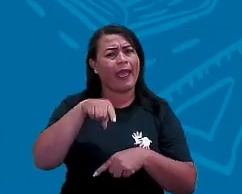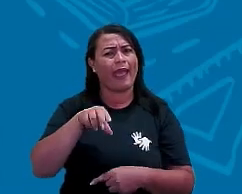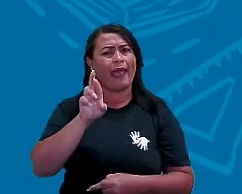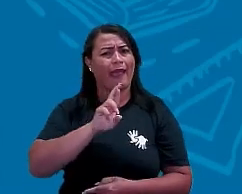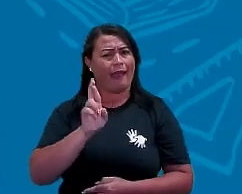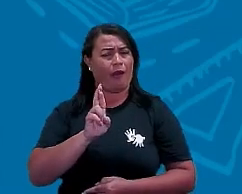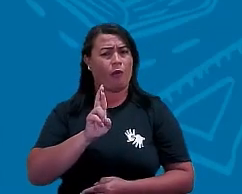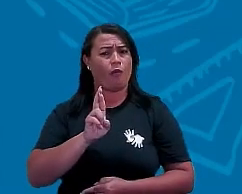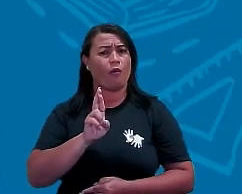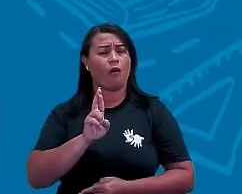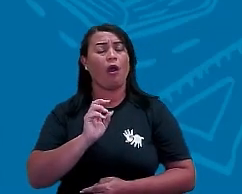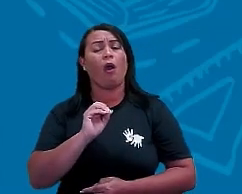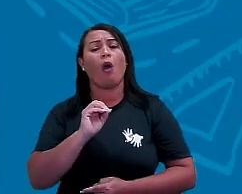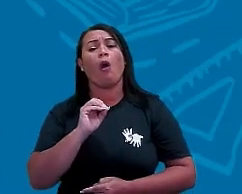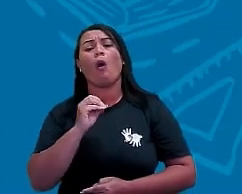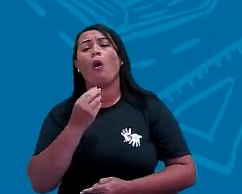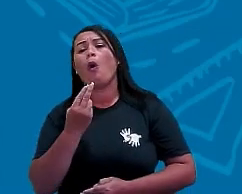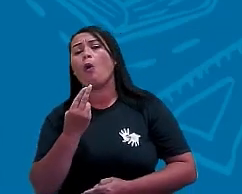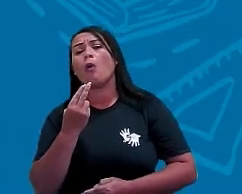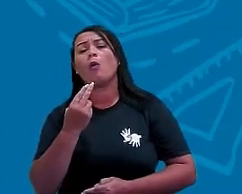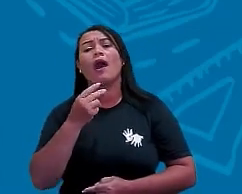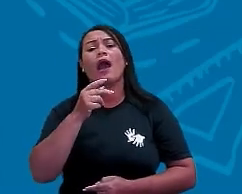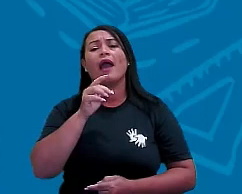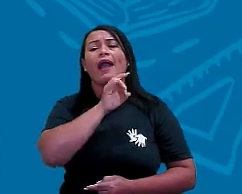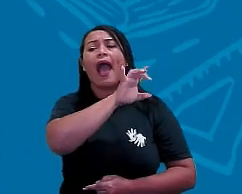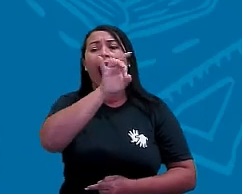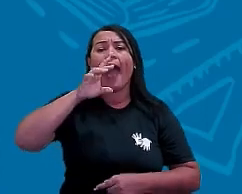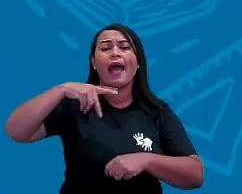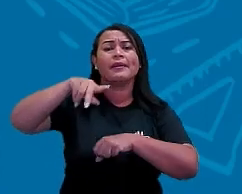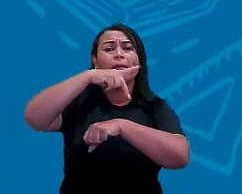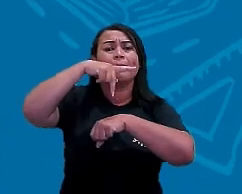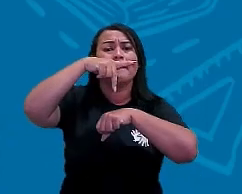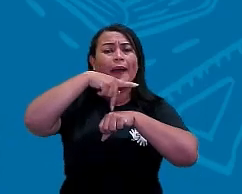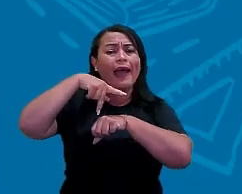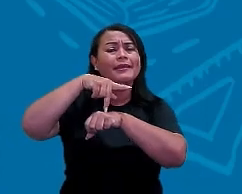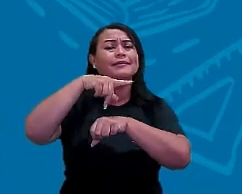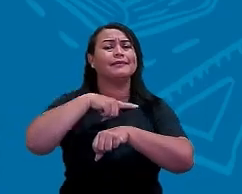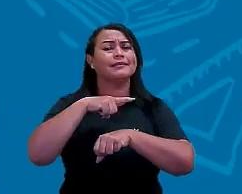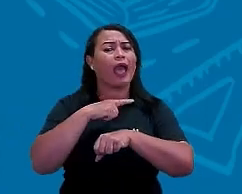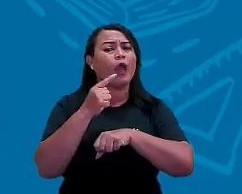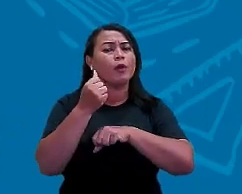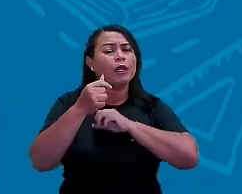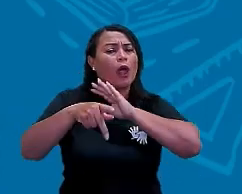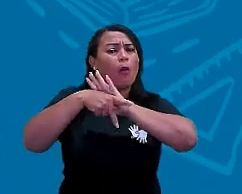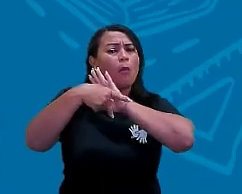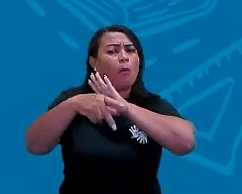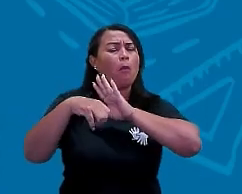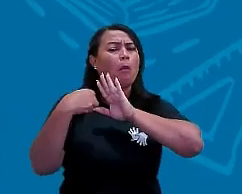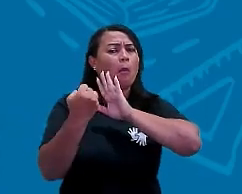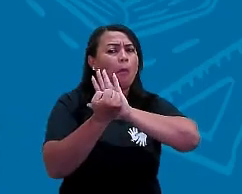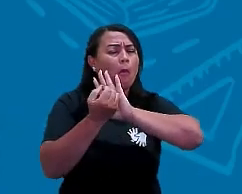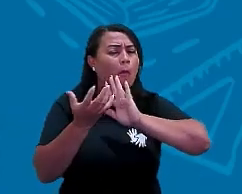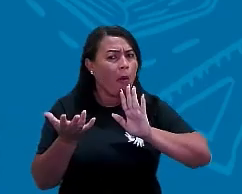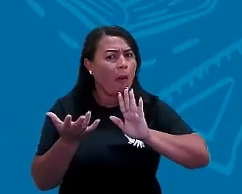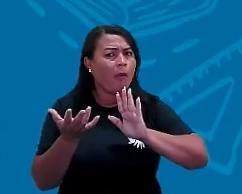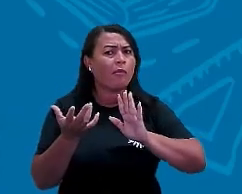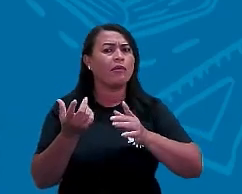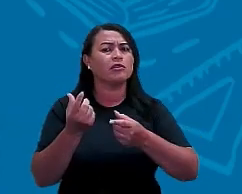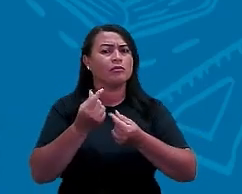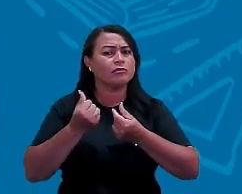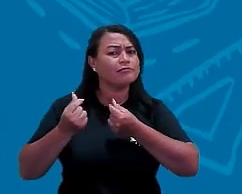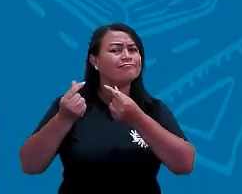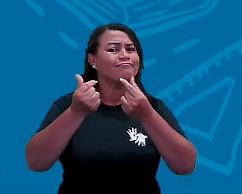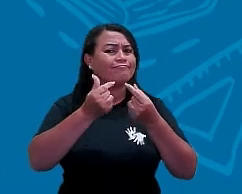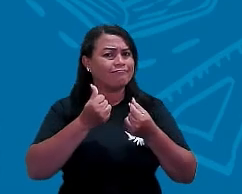também? Ou será que cada paizinho tem o seu dinheirinho, tem a sua unidade monetária? Será que cada continente tem a sua